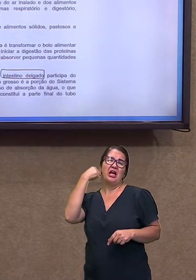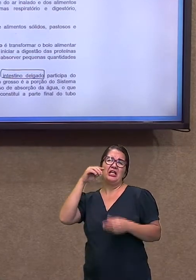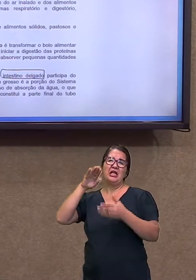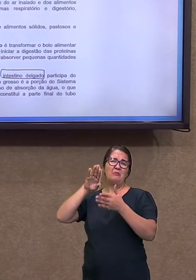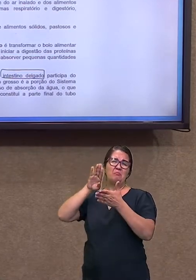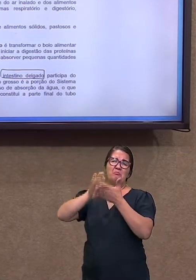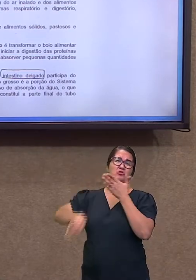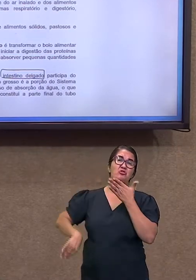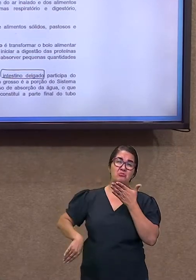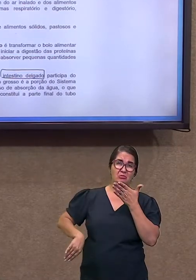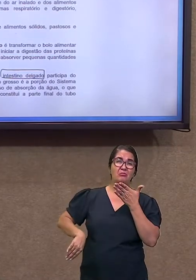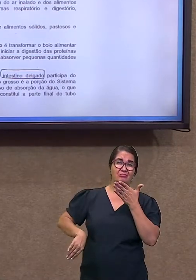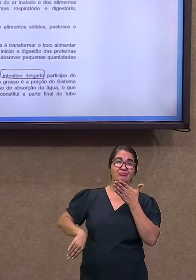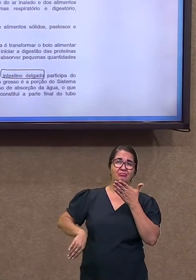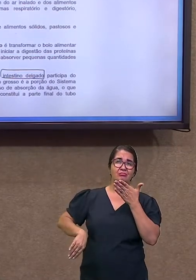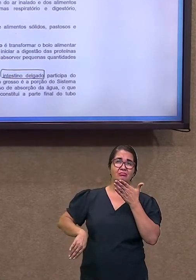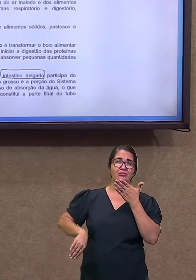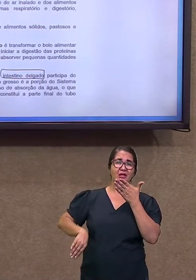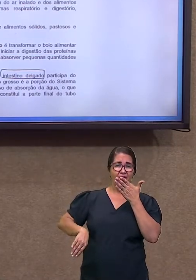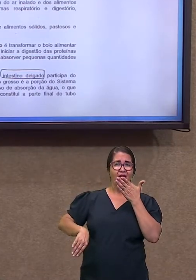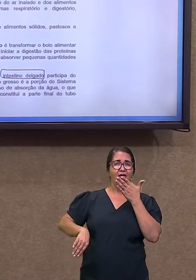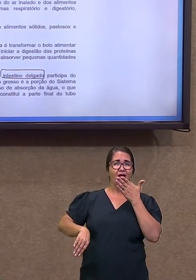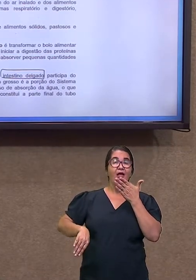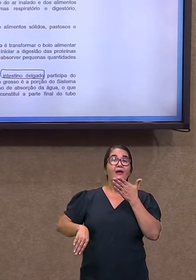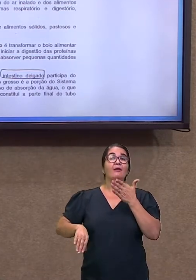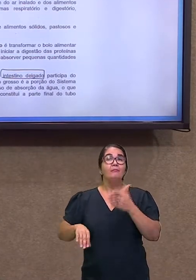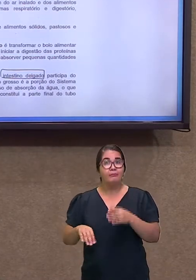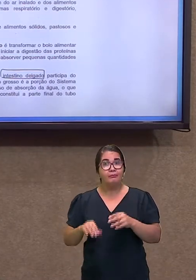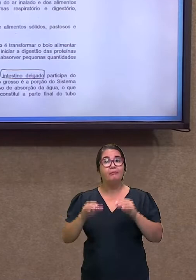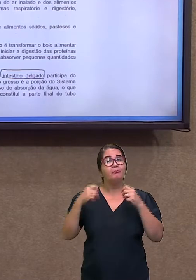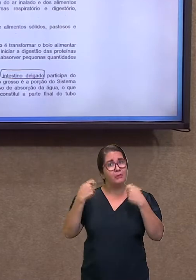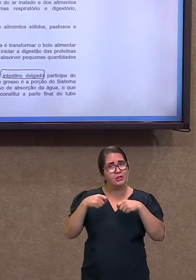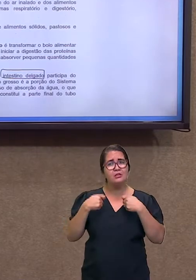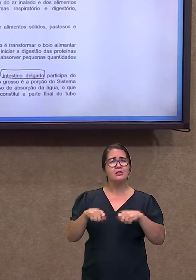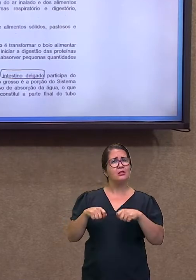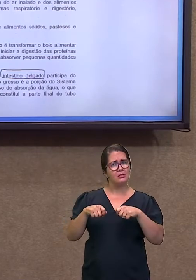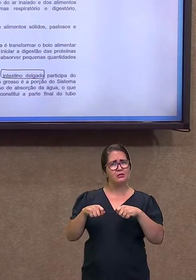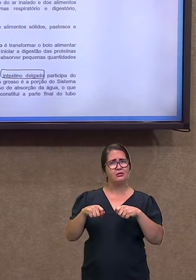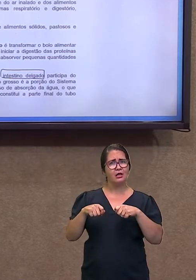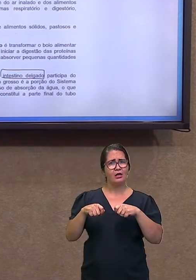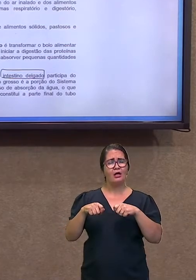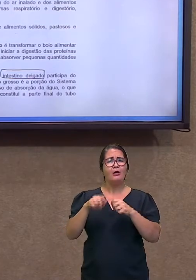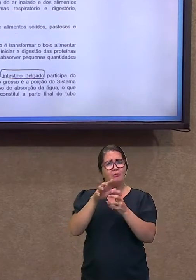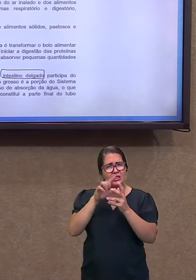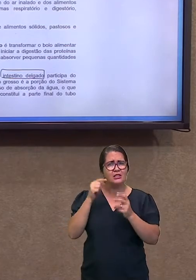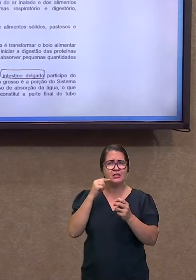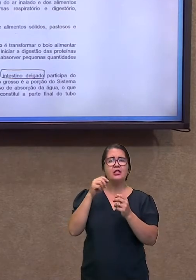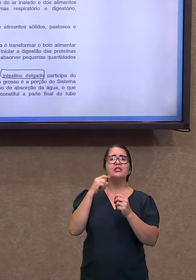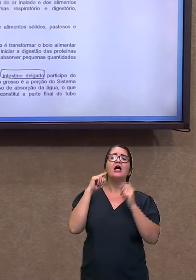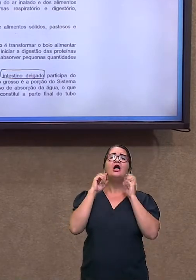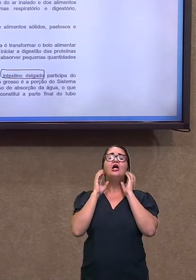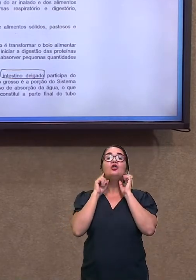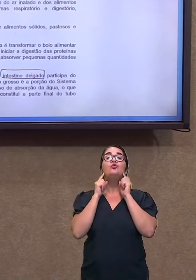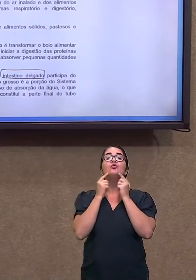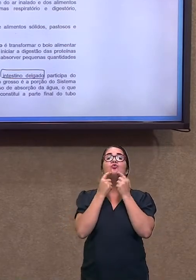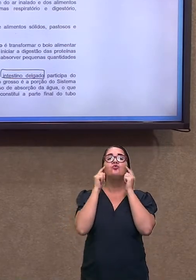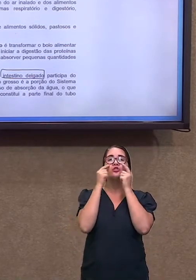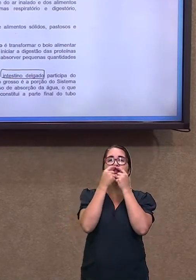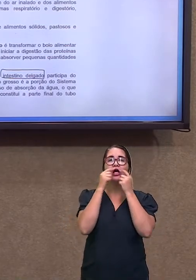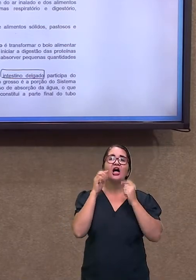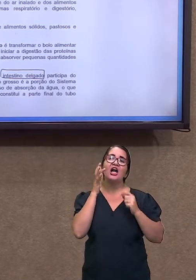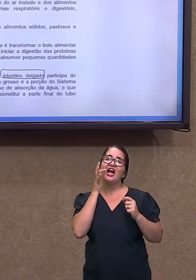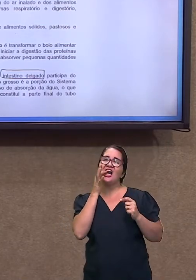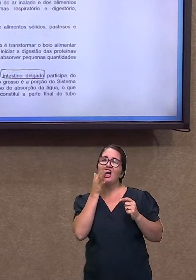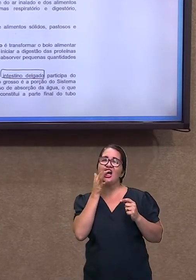nosso tem uma função. Tem um dente que serve para rasgar as proteínas e facilitar a mastigação dessa